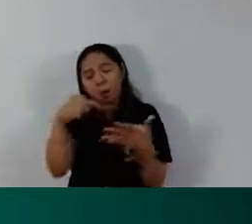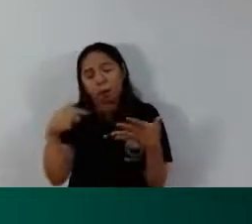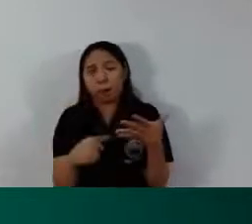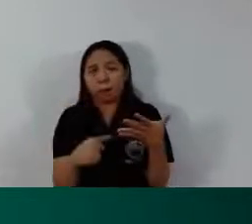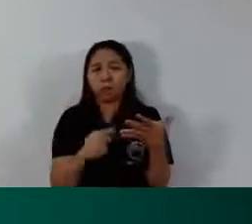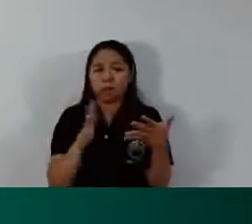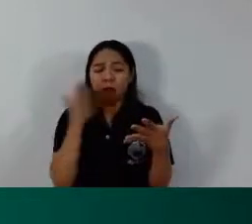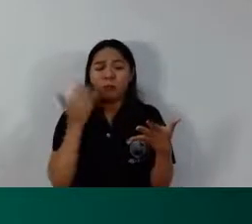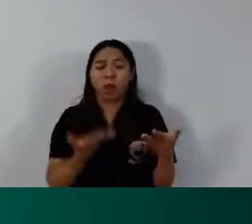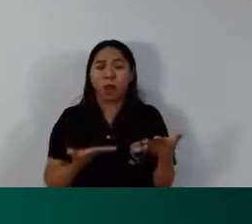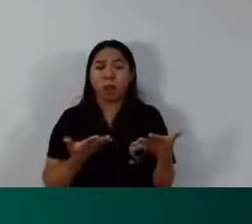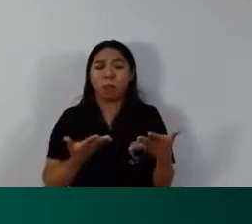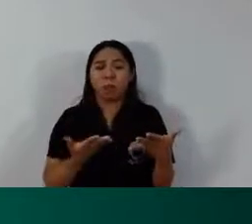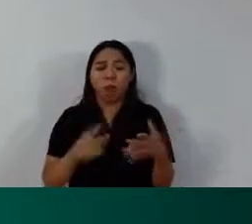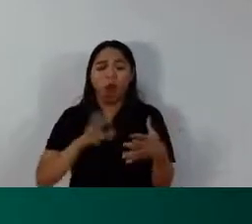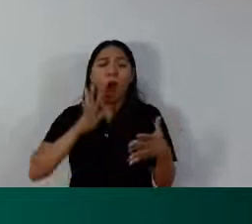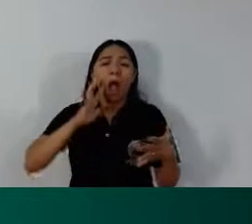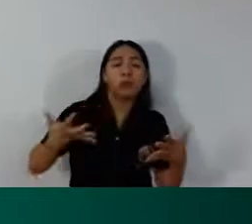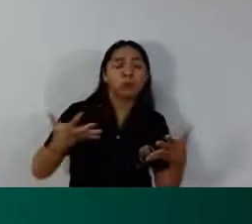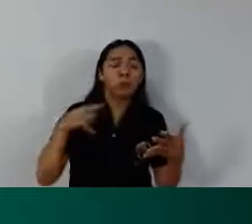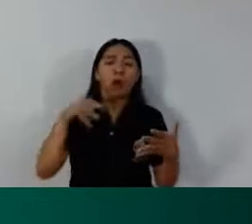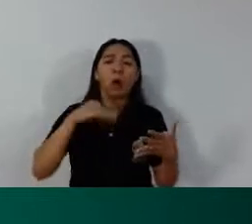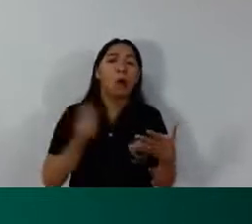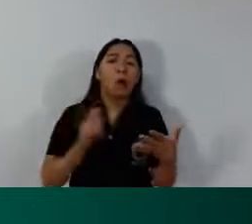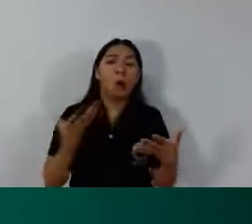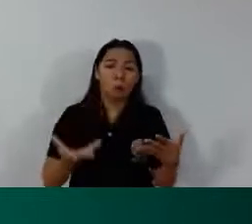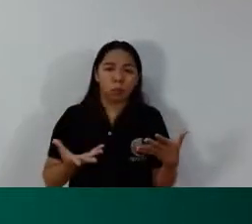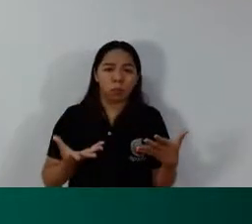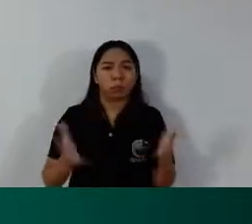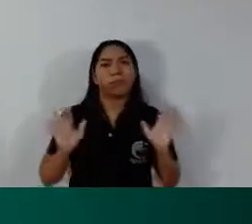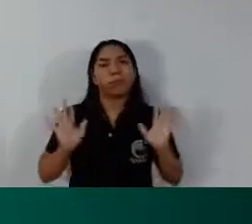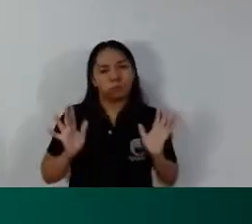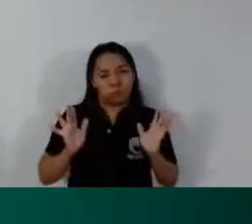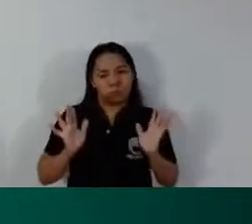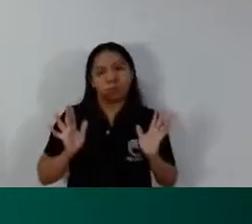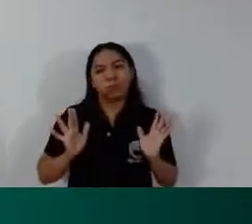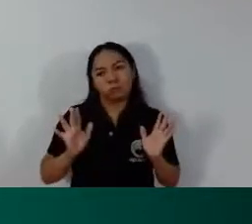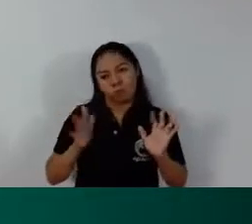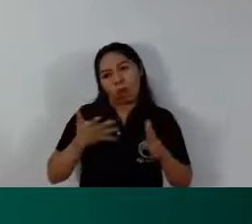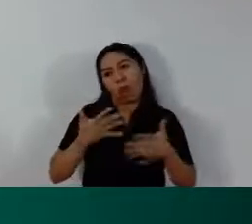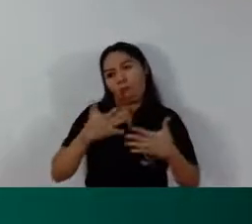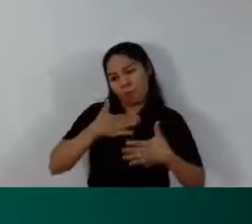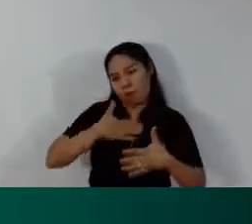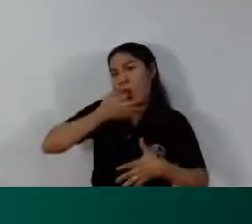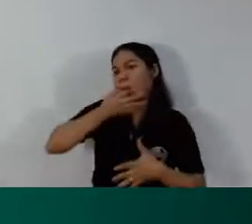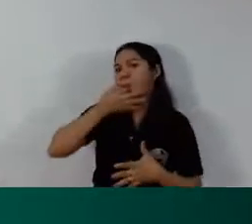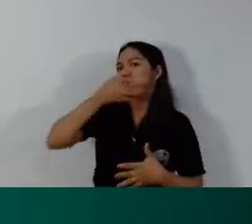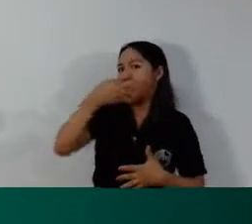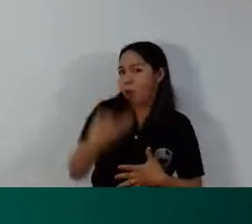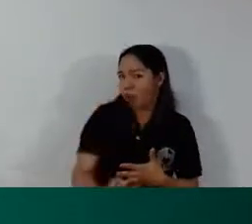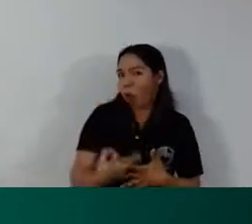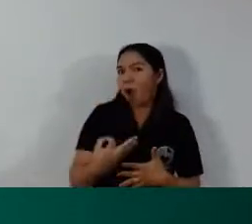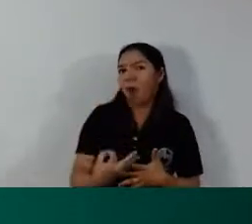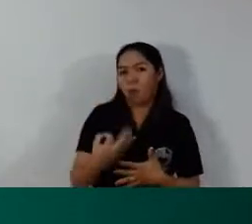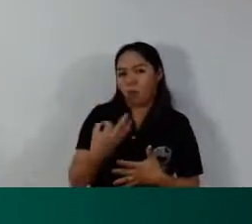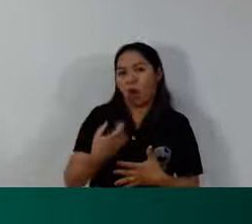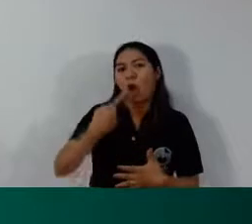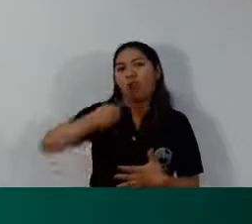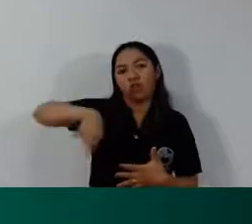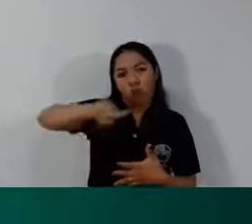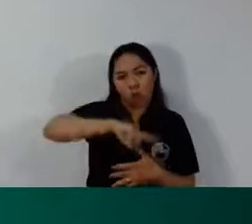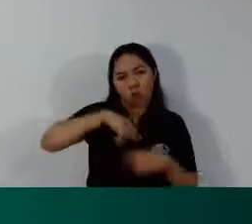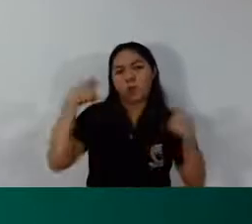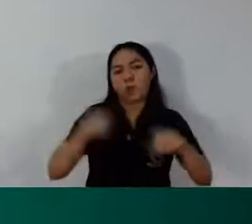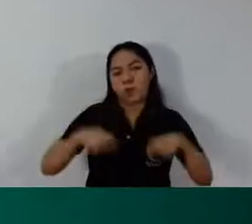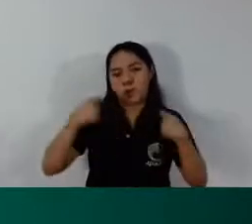nós podemos fazer juntos eu sugiro que a gente não saia daqui sem o encaminhamento eu sairei frustrada se a